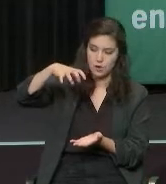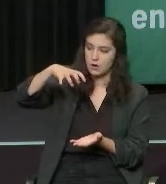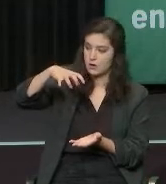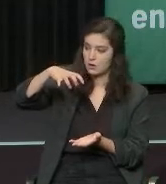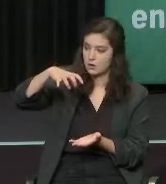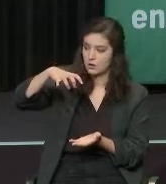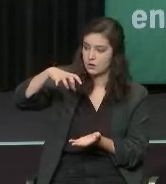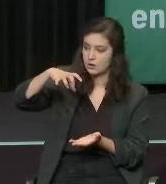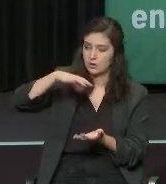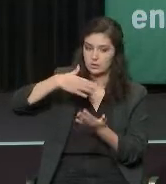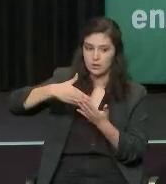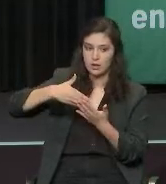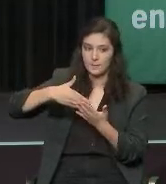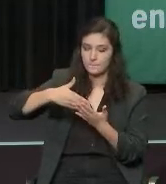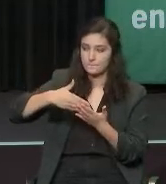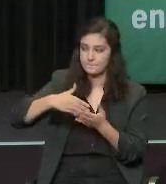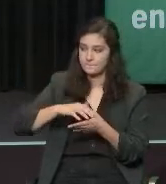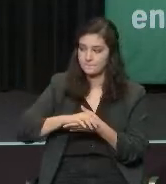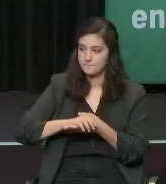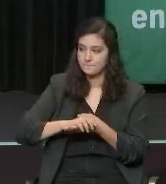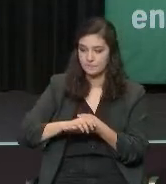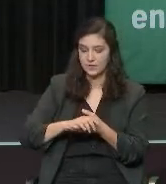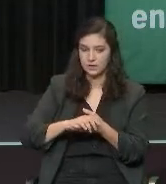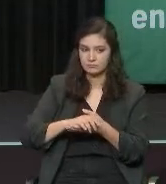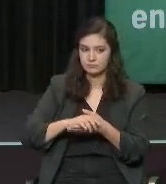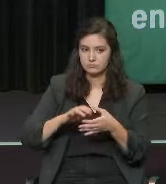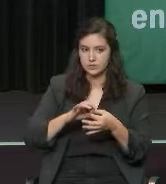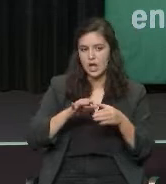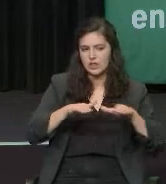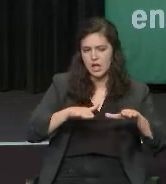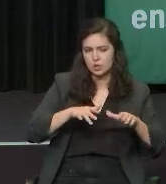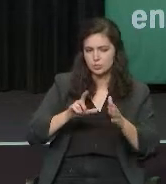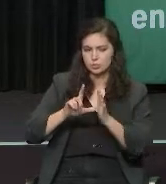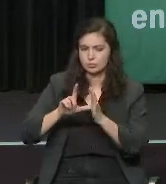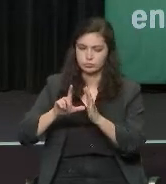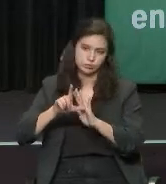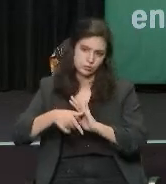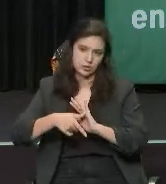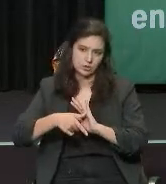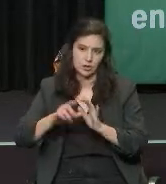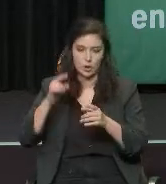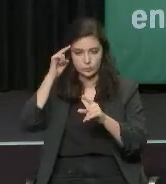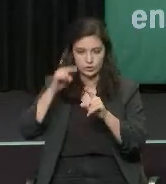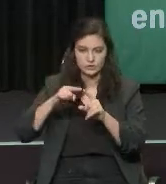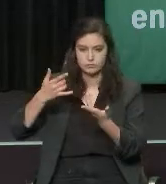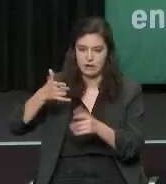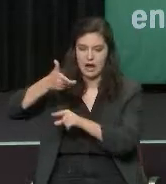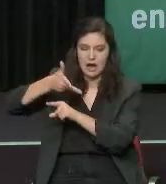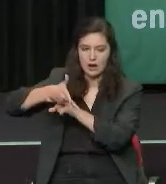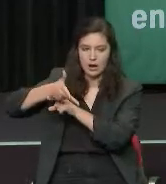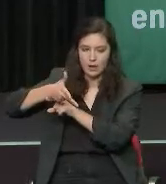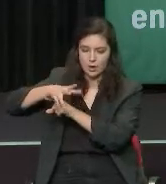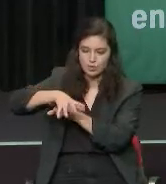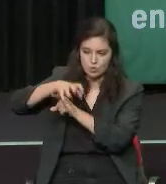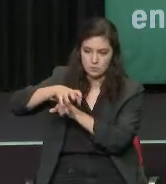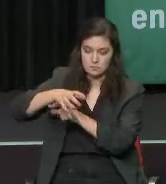obtivemos a nossa imagem de satélite através do sistema Prisma, que é um projeto italiano, com uma